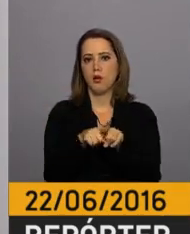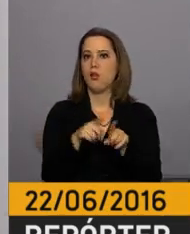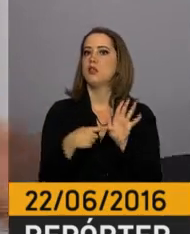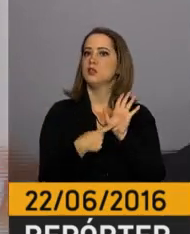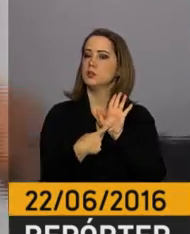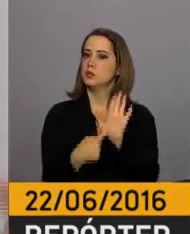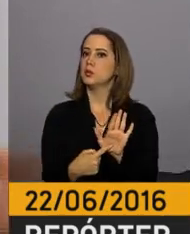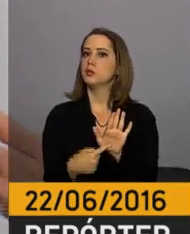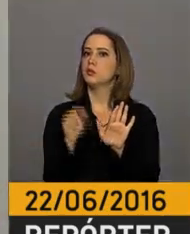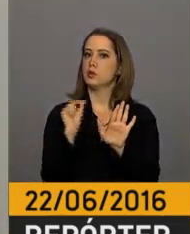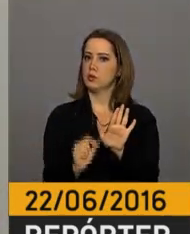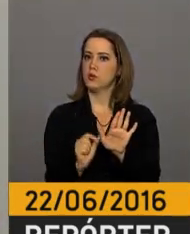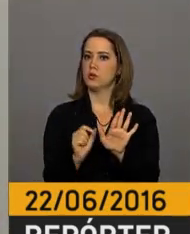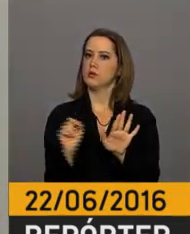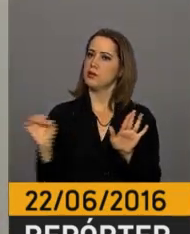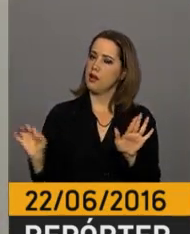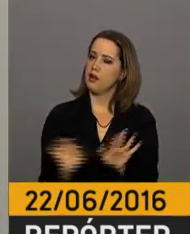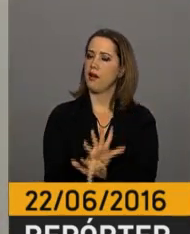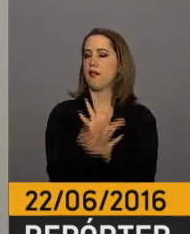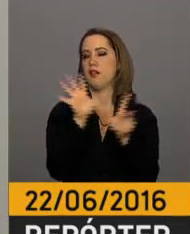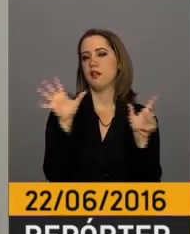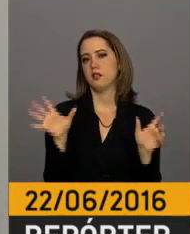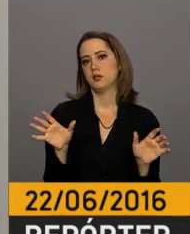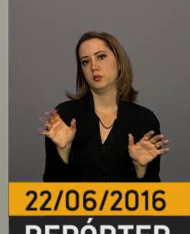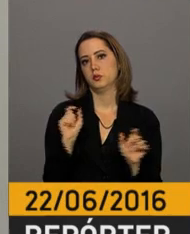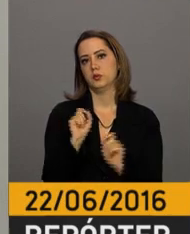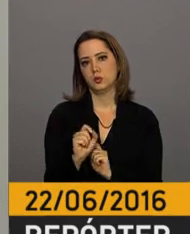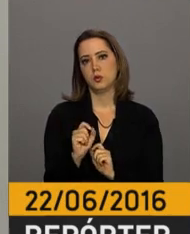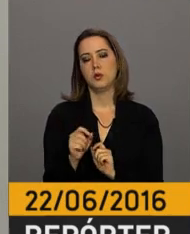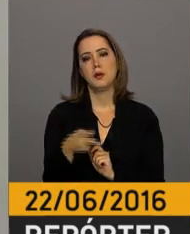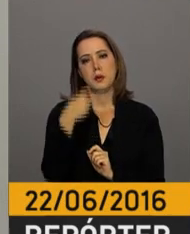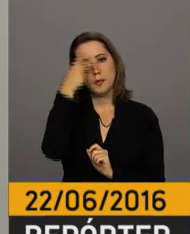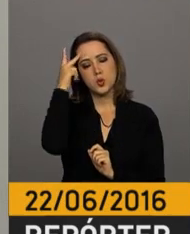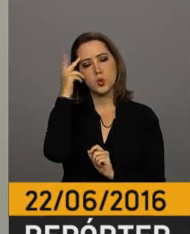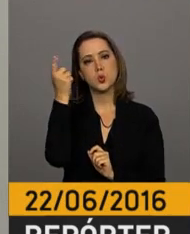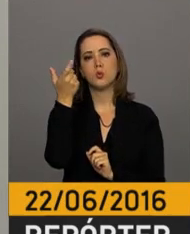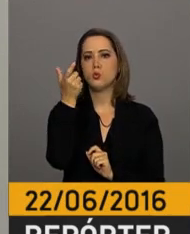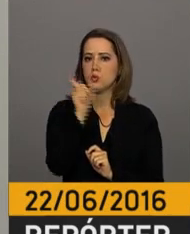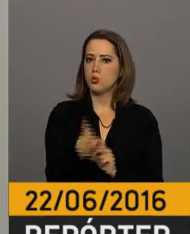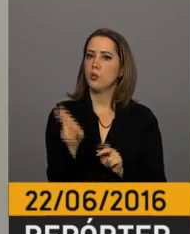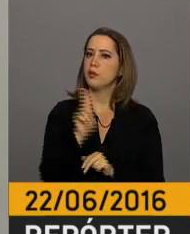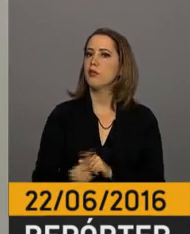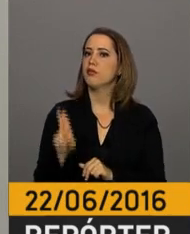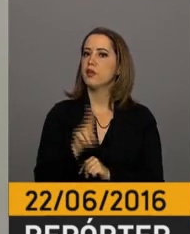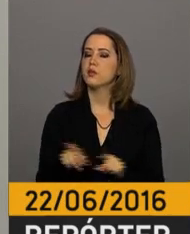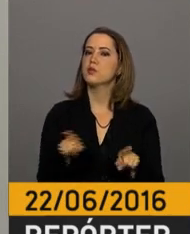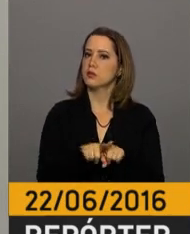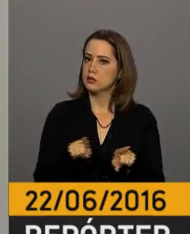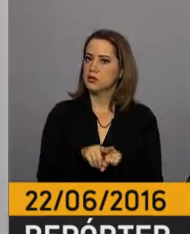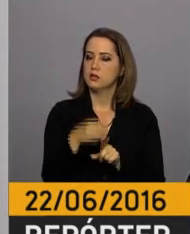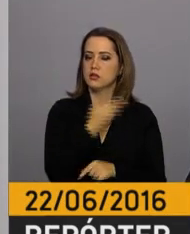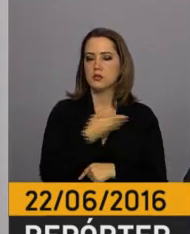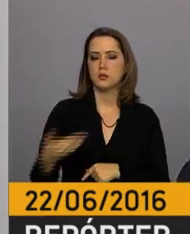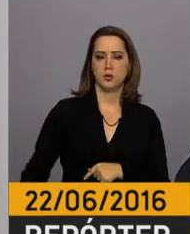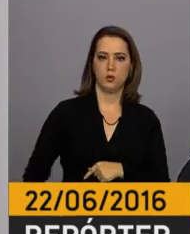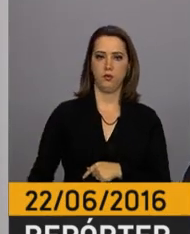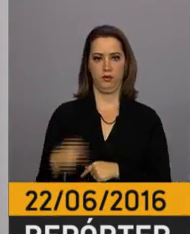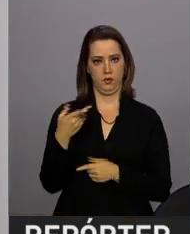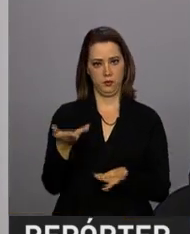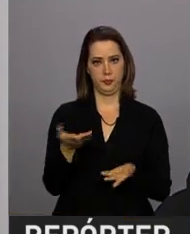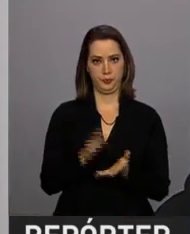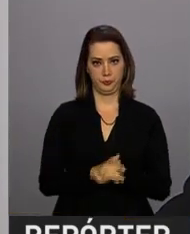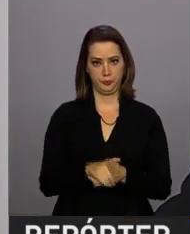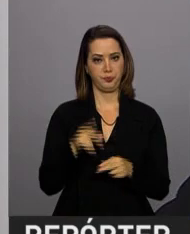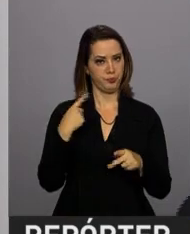disponibilizá-los de forma Clara eh ao usuário final que é o cidadão mas também ao estado brasileiro e portanto